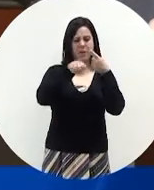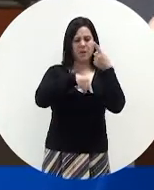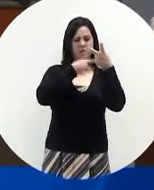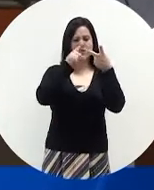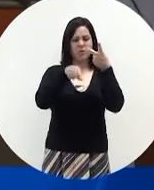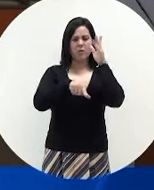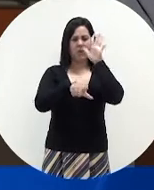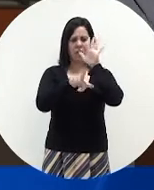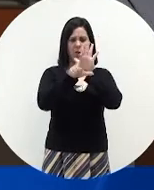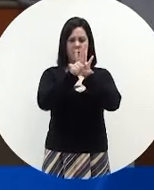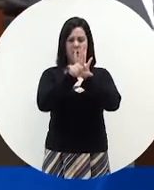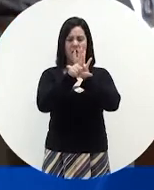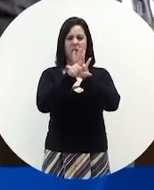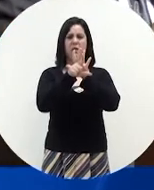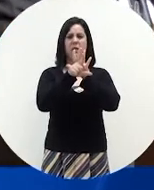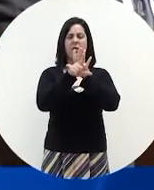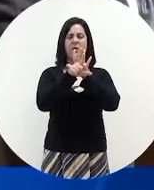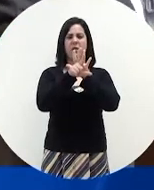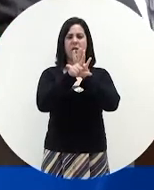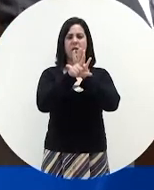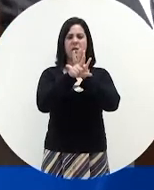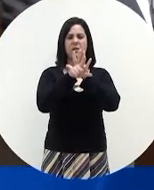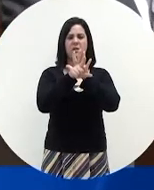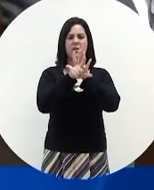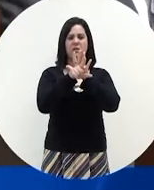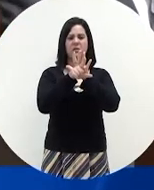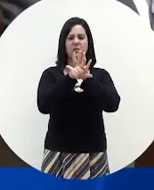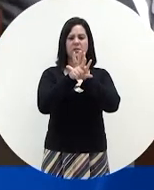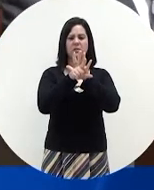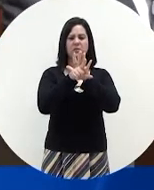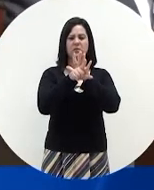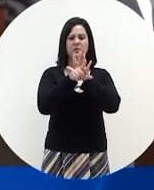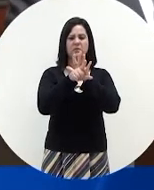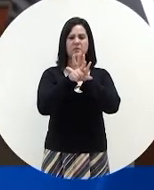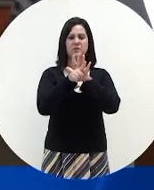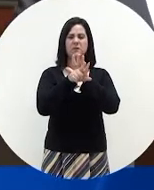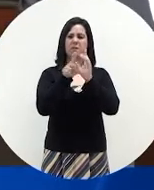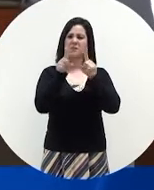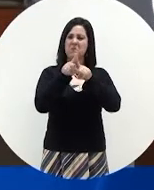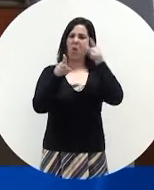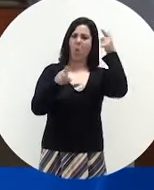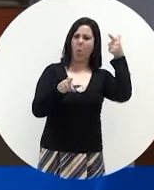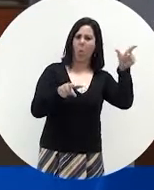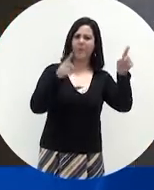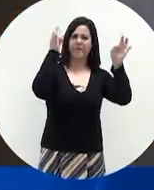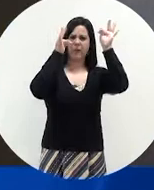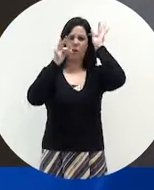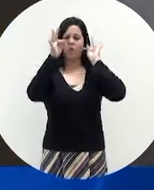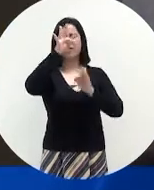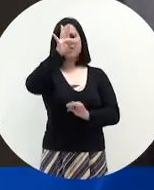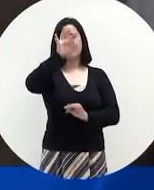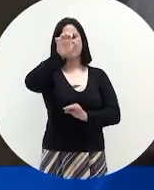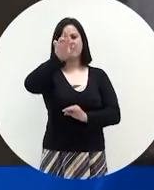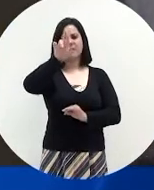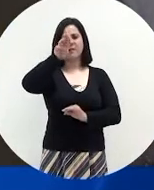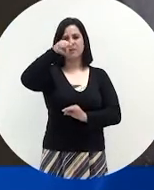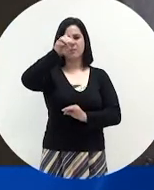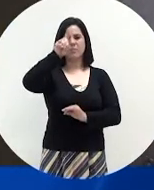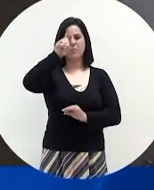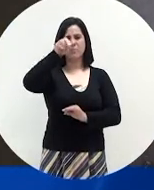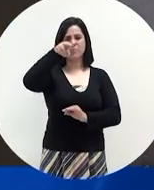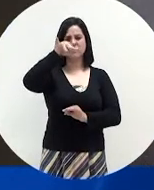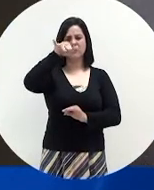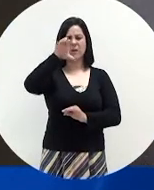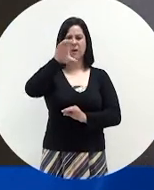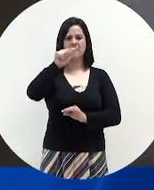é interessante porque quando a gente começa a olhar a própria ciência para analisar a teoria da evolução, a gente vai descobrir que a primeira